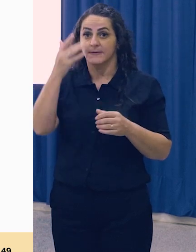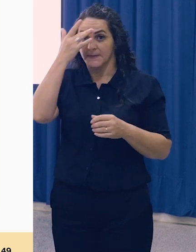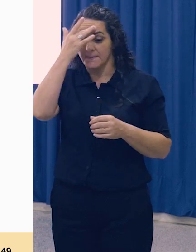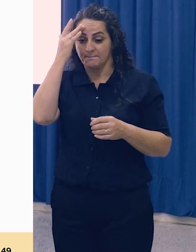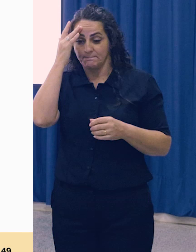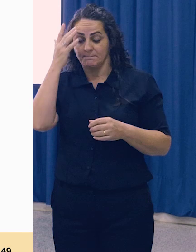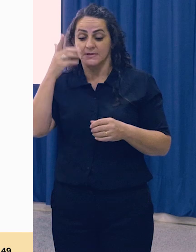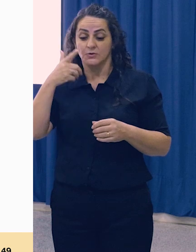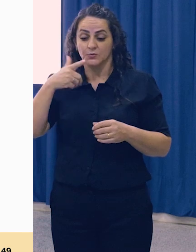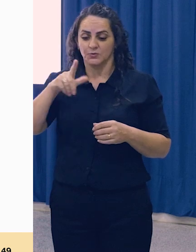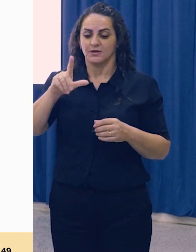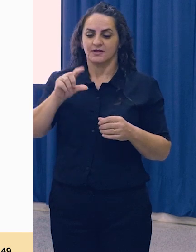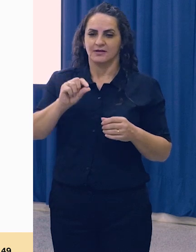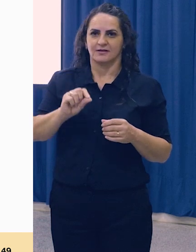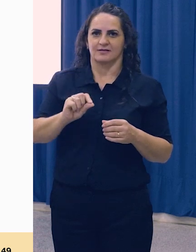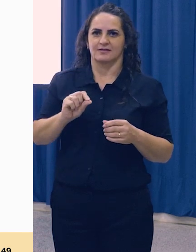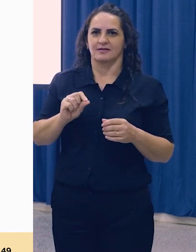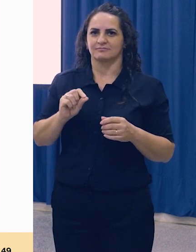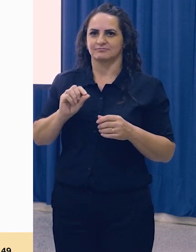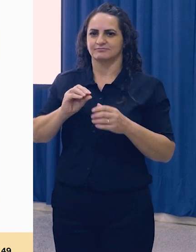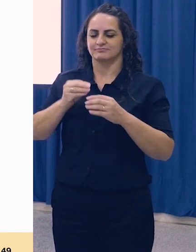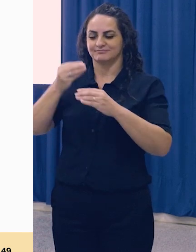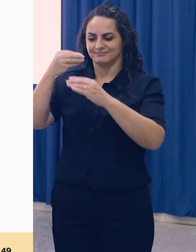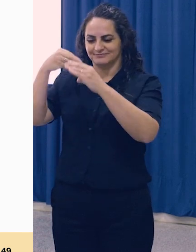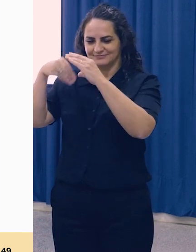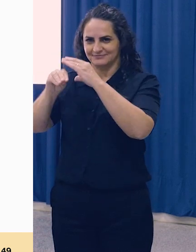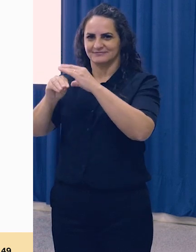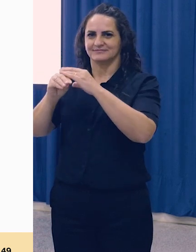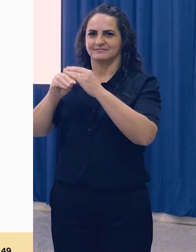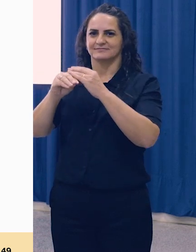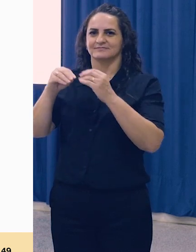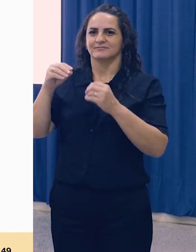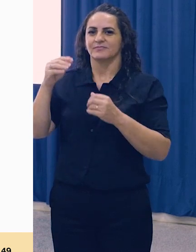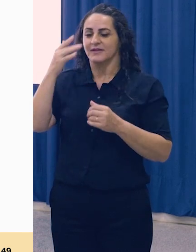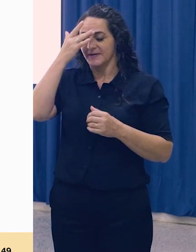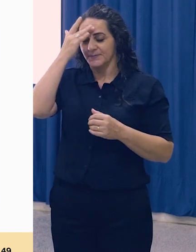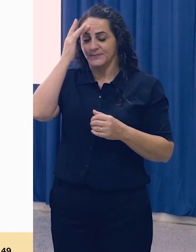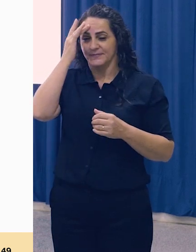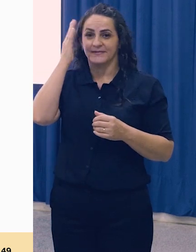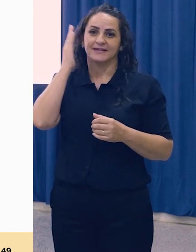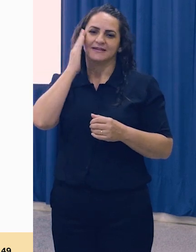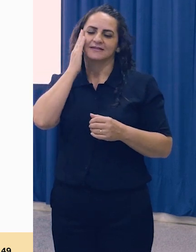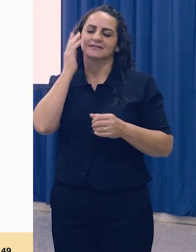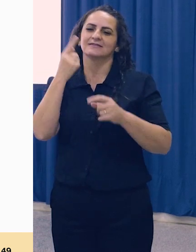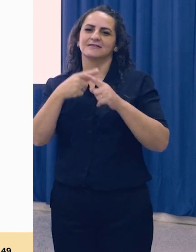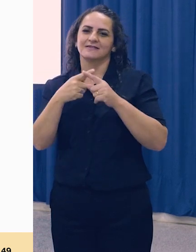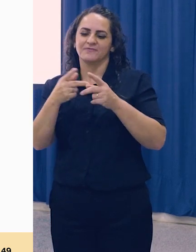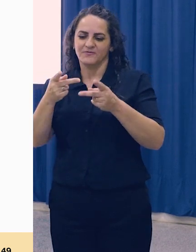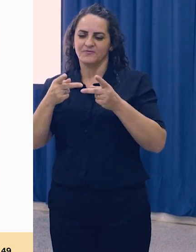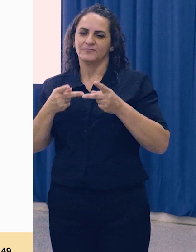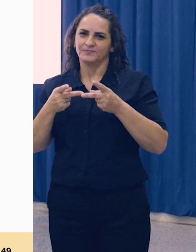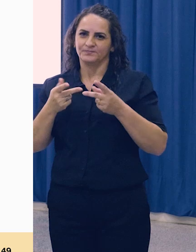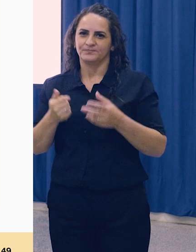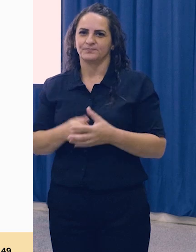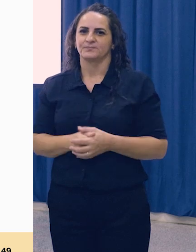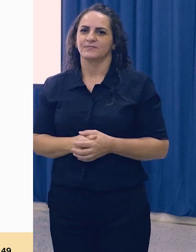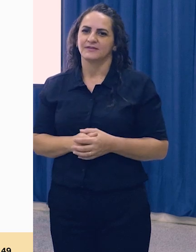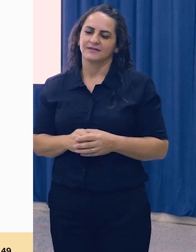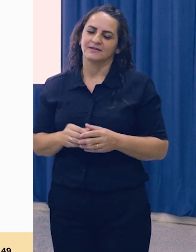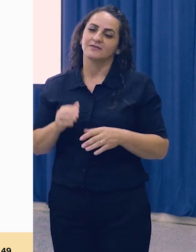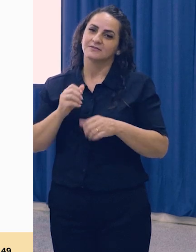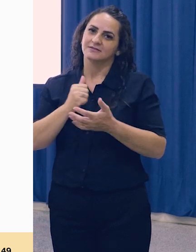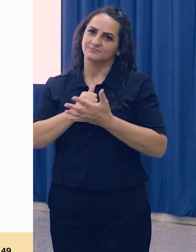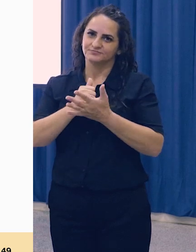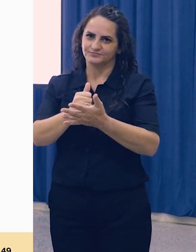ela compartilhava, e o pessoal ficava sabendo do lançamento porque a pessoa foi convidada, enfim, ela mesma ajudava a